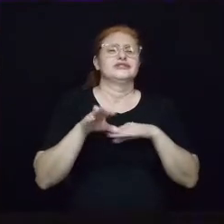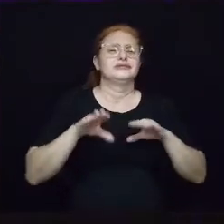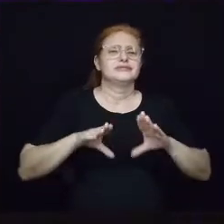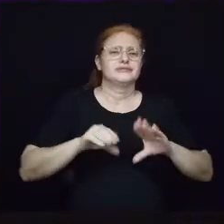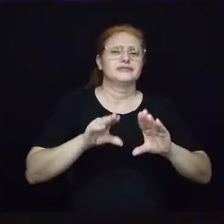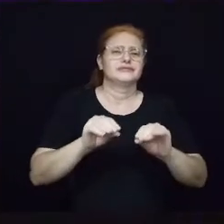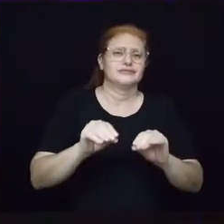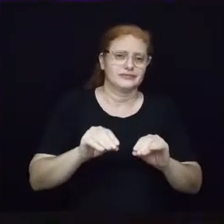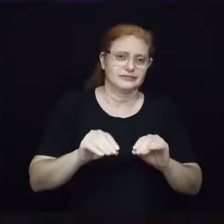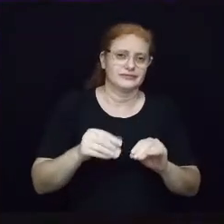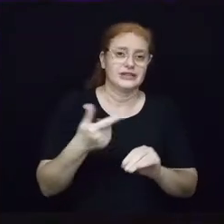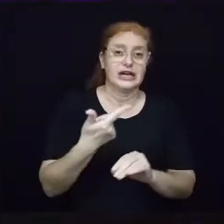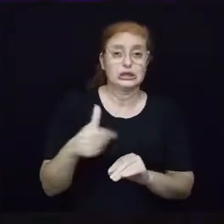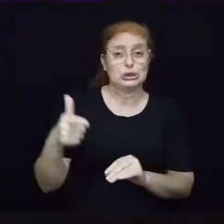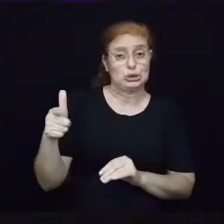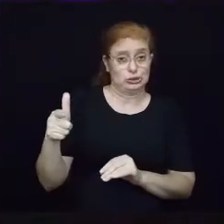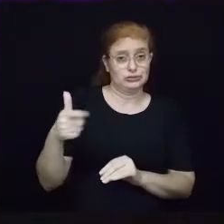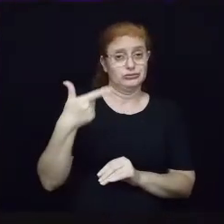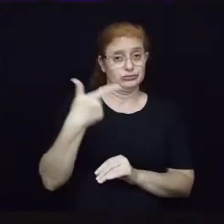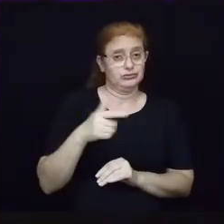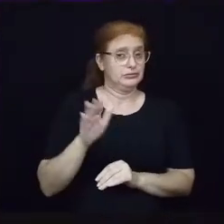Outras 2 não.